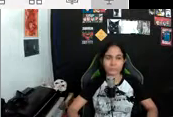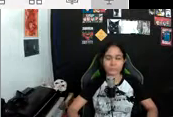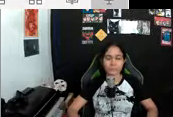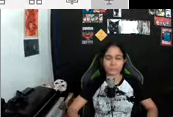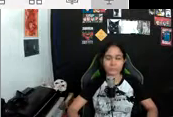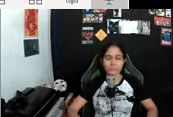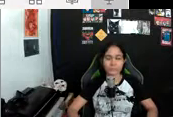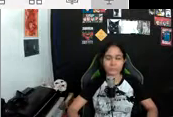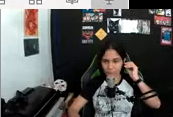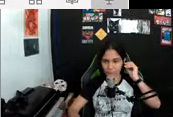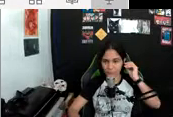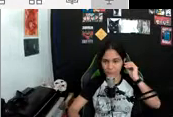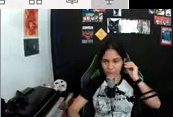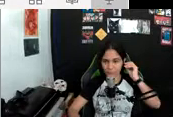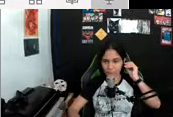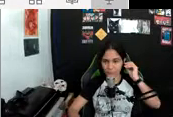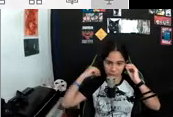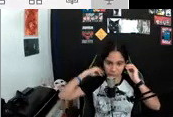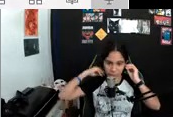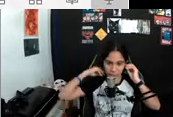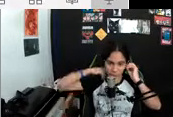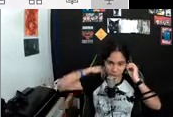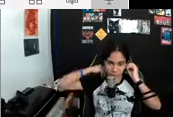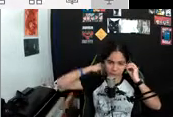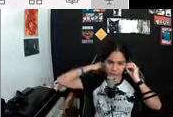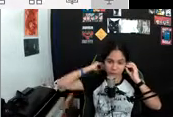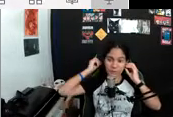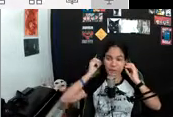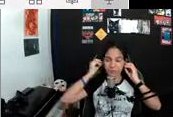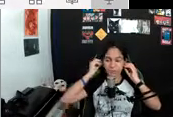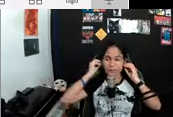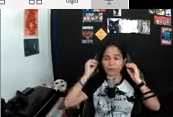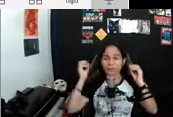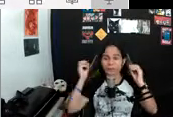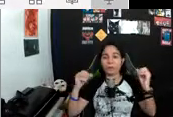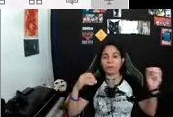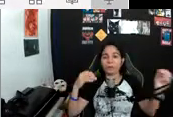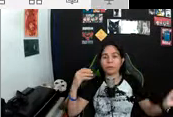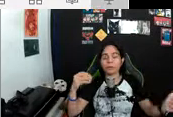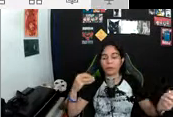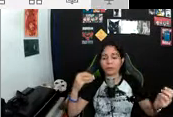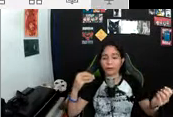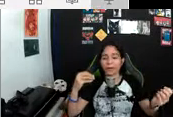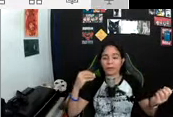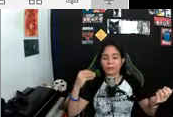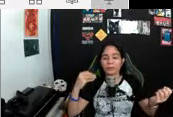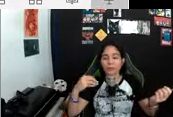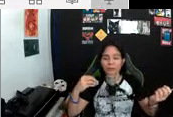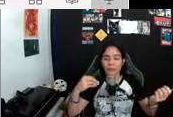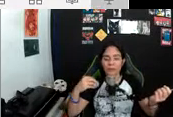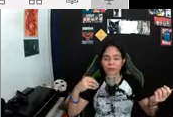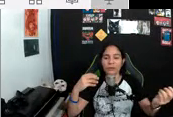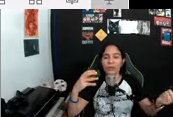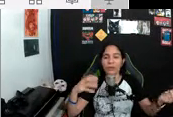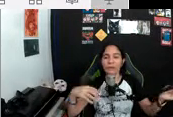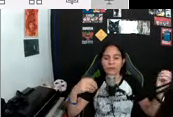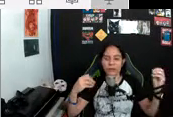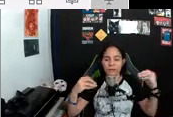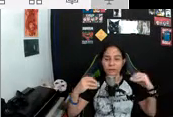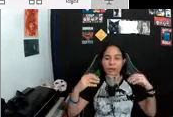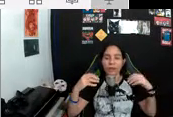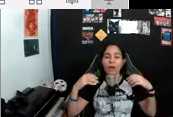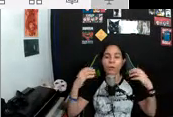Agora, Oi. Ainda existe parteiro, viu? Não, sim. Muito raro encontrar, mas ele existe. Eu falo no sentido de